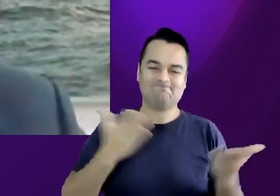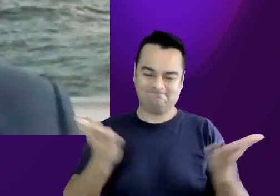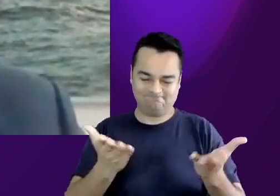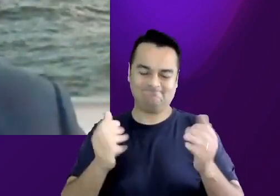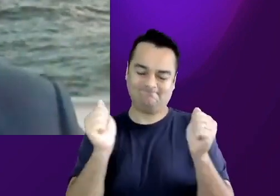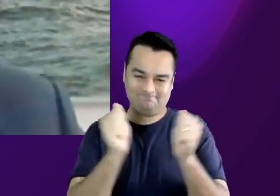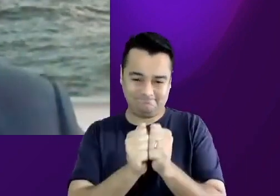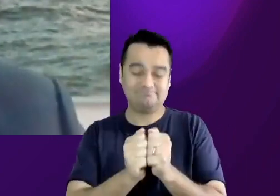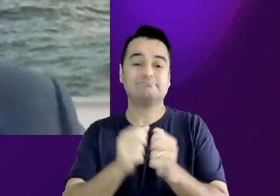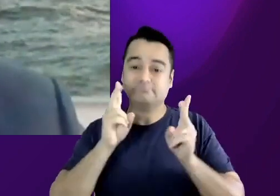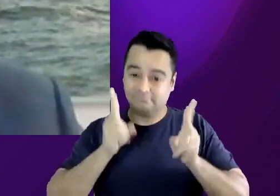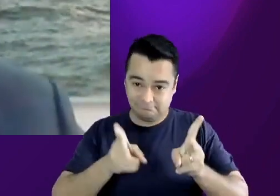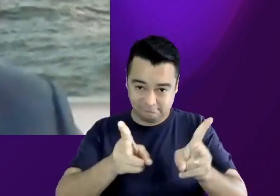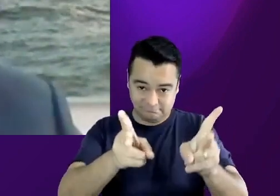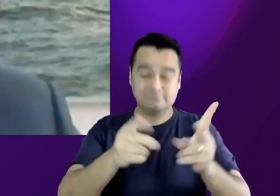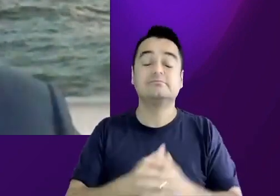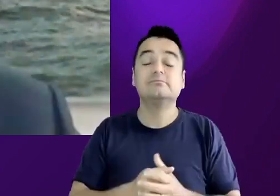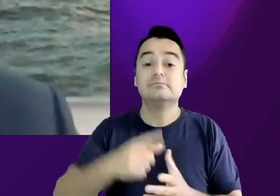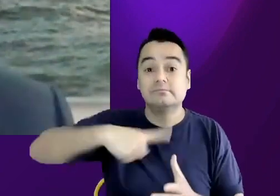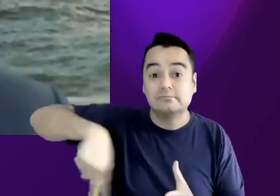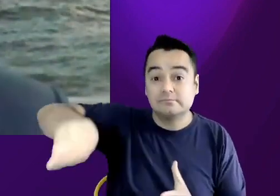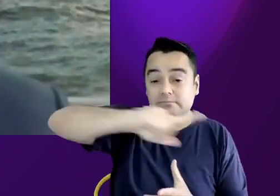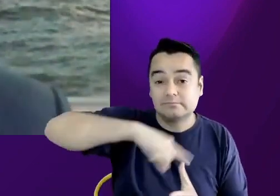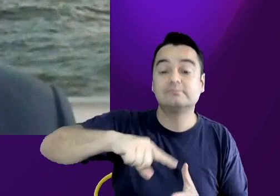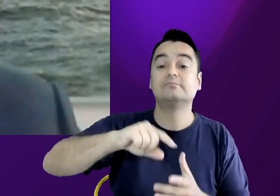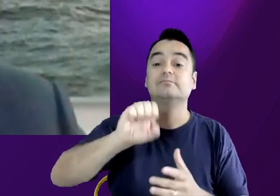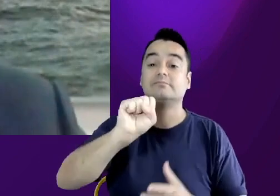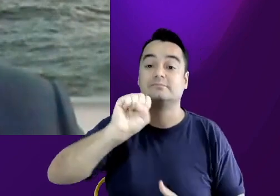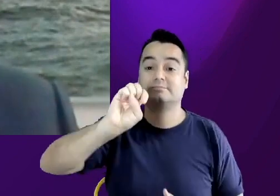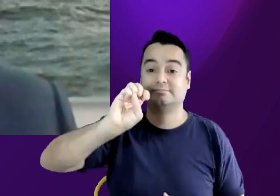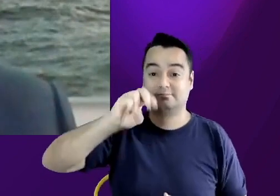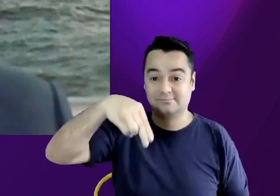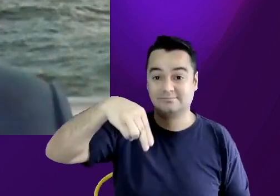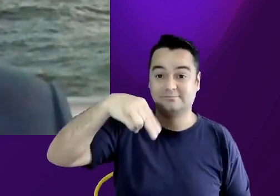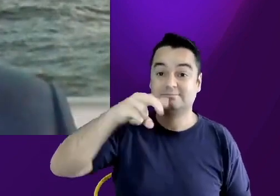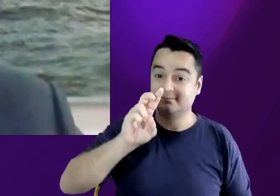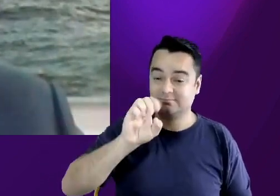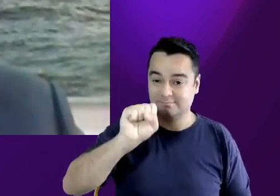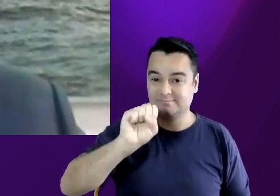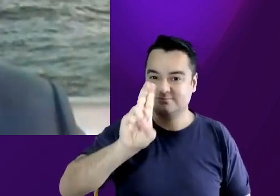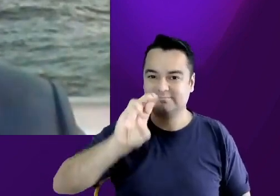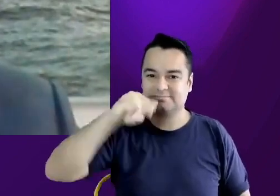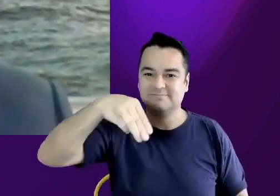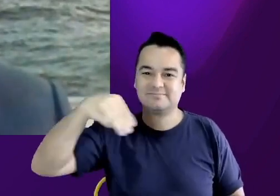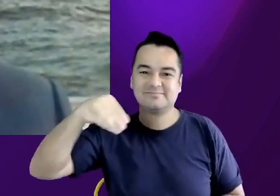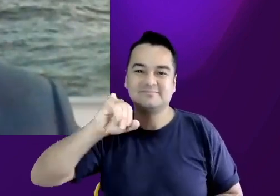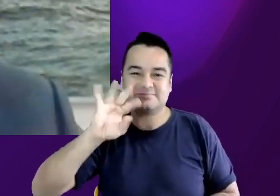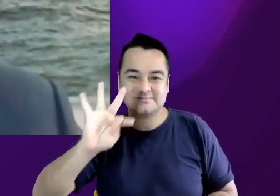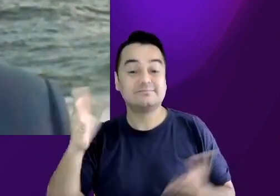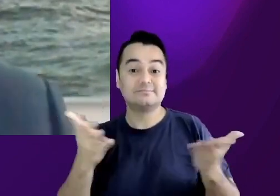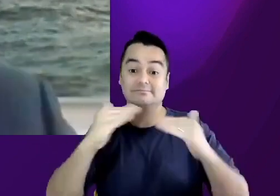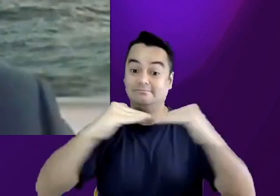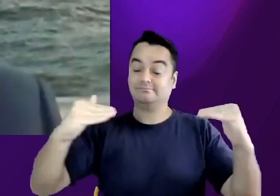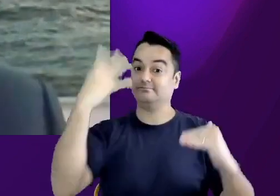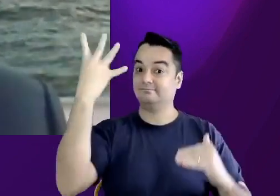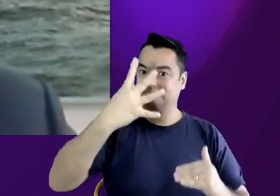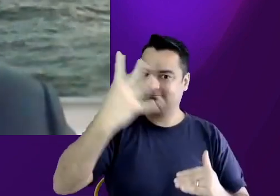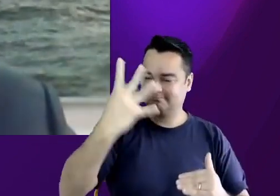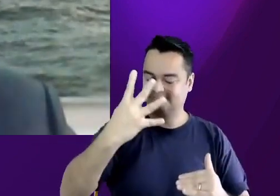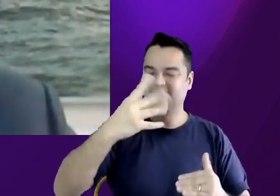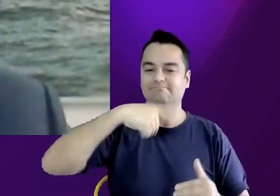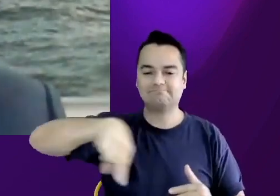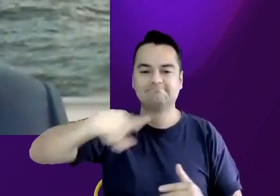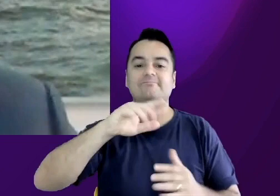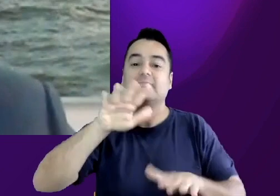dando seguimento ao nosso Summit Internacional, com a quarta mesa, que versará sobre controvérsias